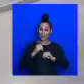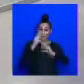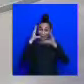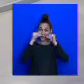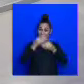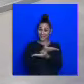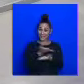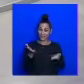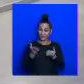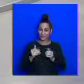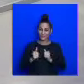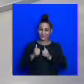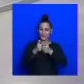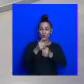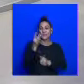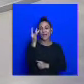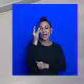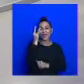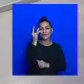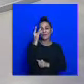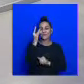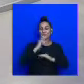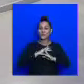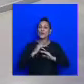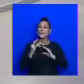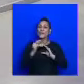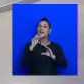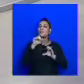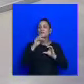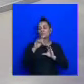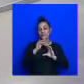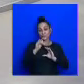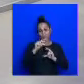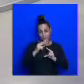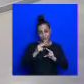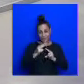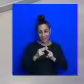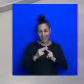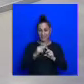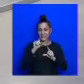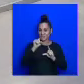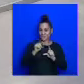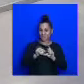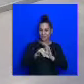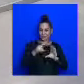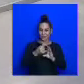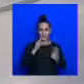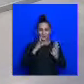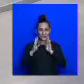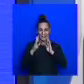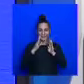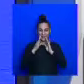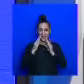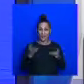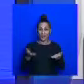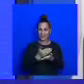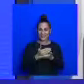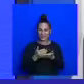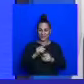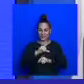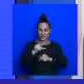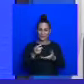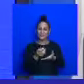Muito boa noite a todos que nos acompanham ao vivo pela Rede TV e também através dos perfis do Facebook e do YouTube da Caixa e da Rede TV. Está